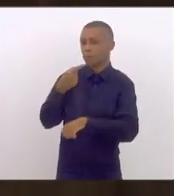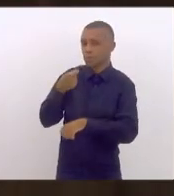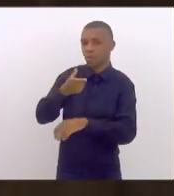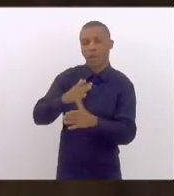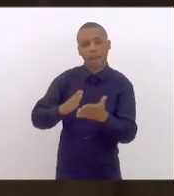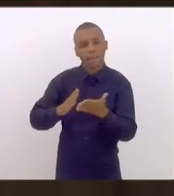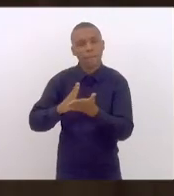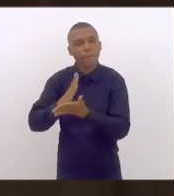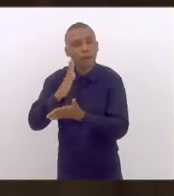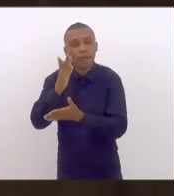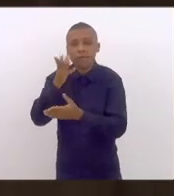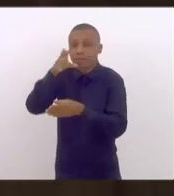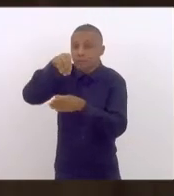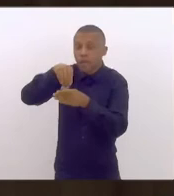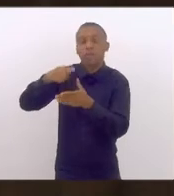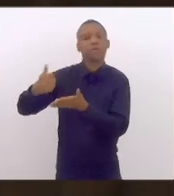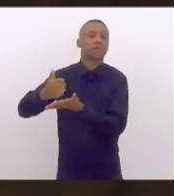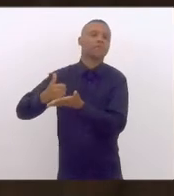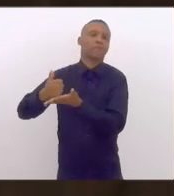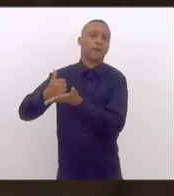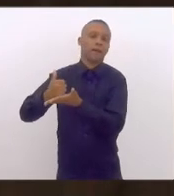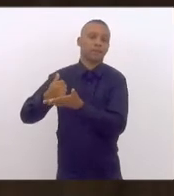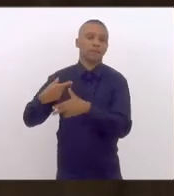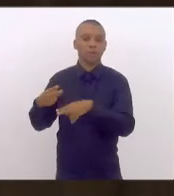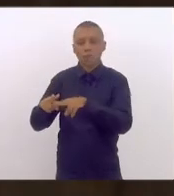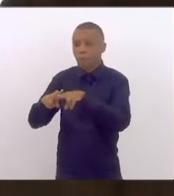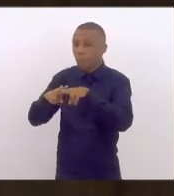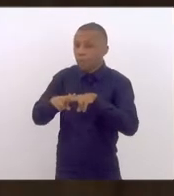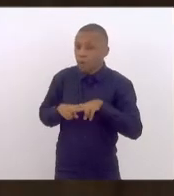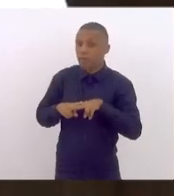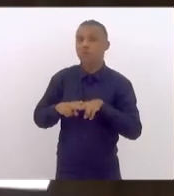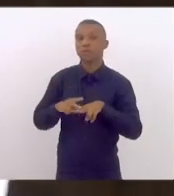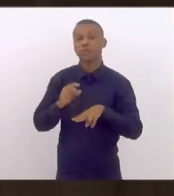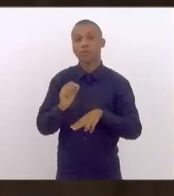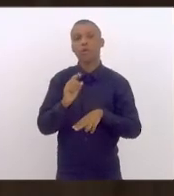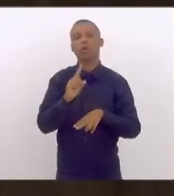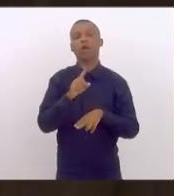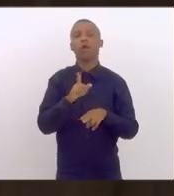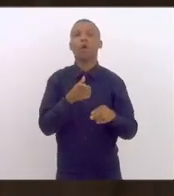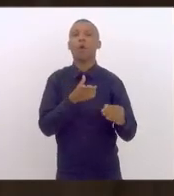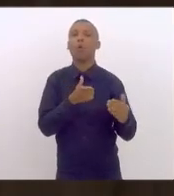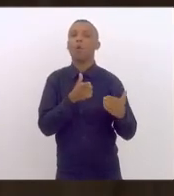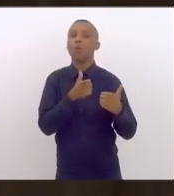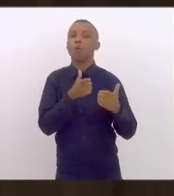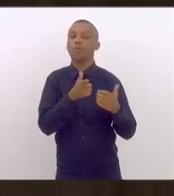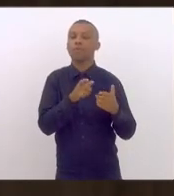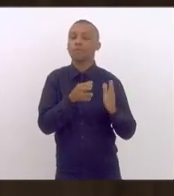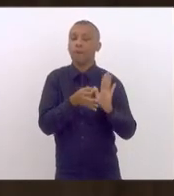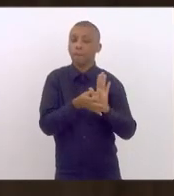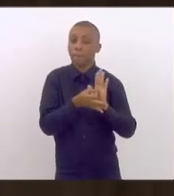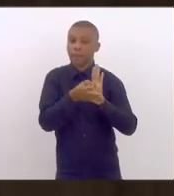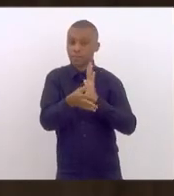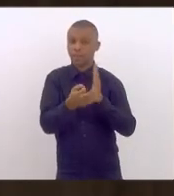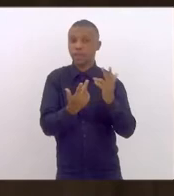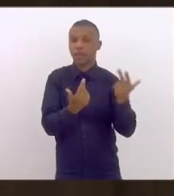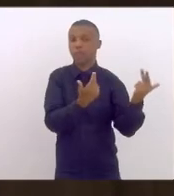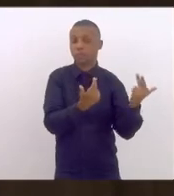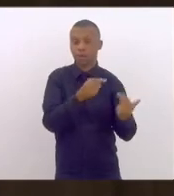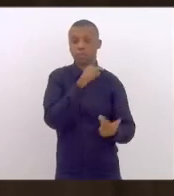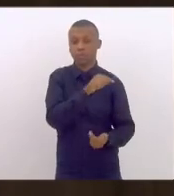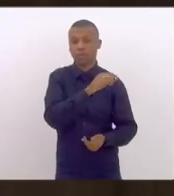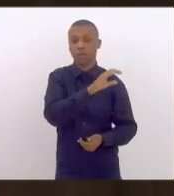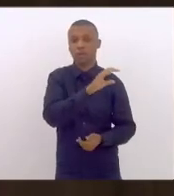pelas farmácias Portal razão eu sigo a o parecer da